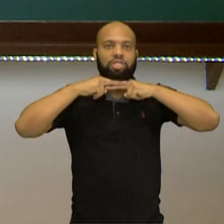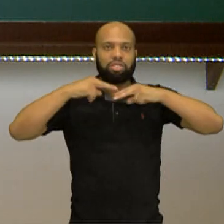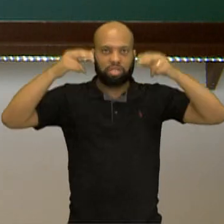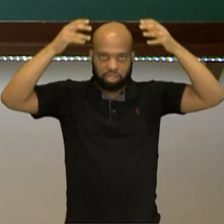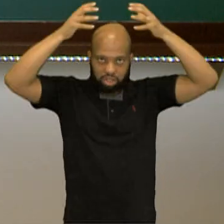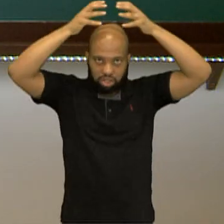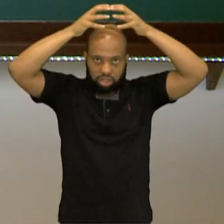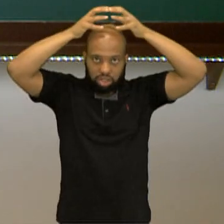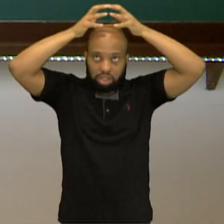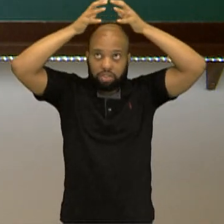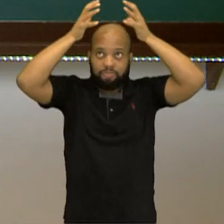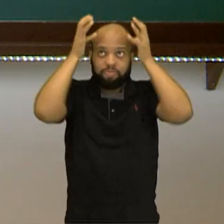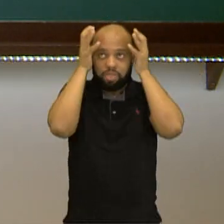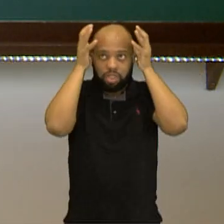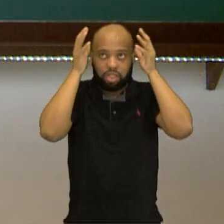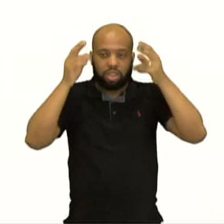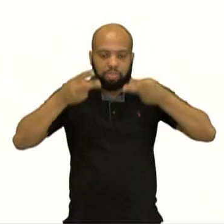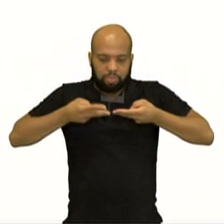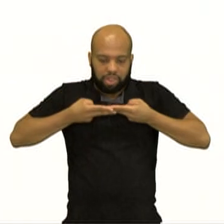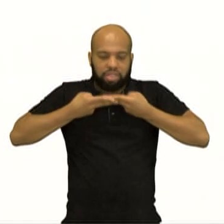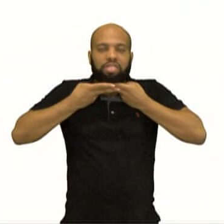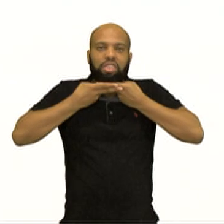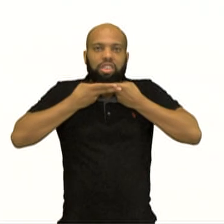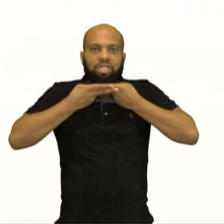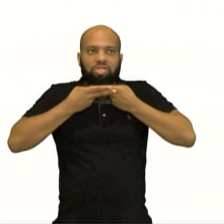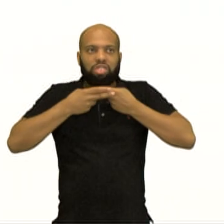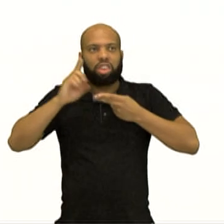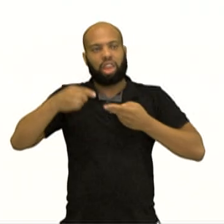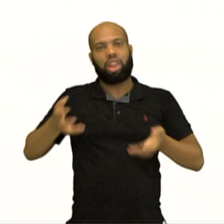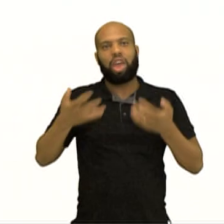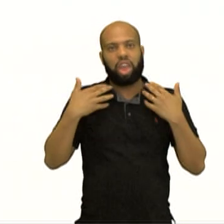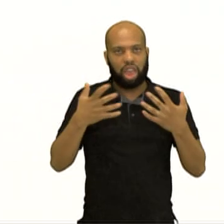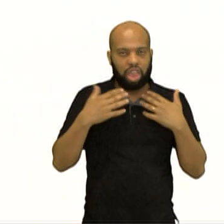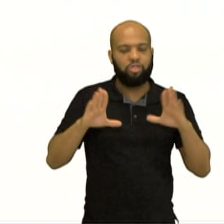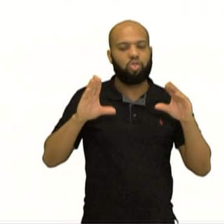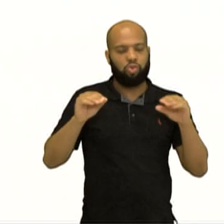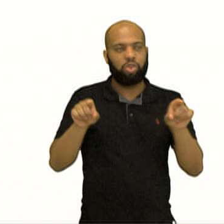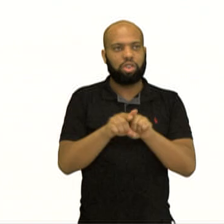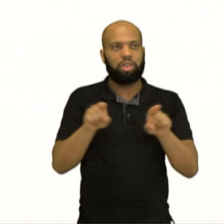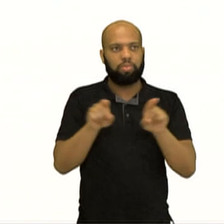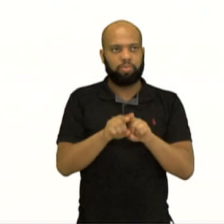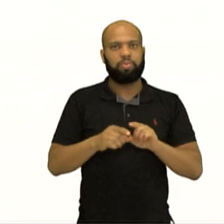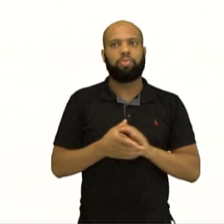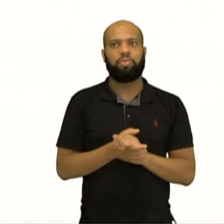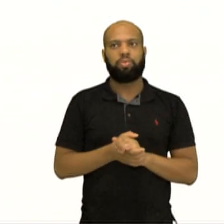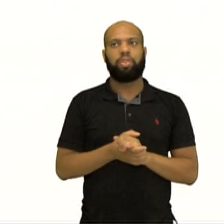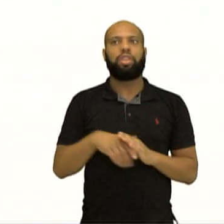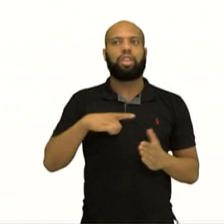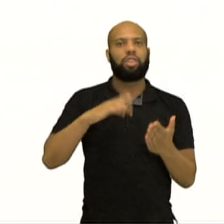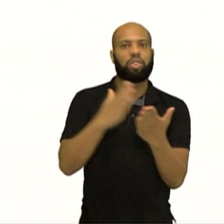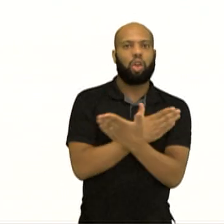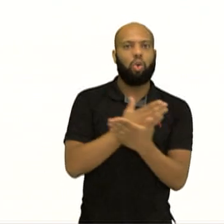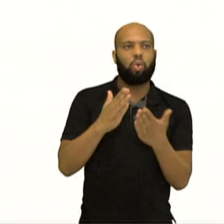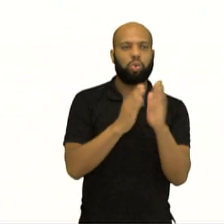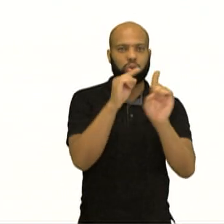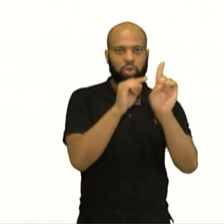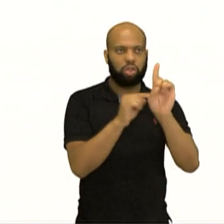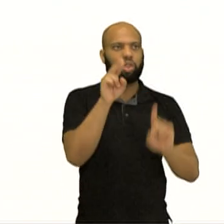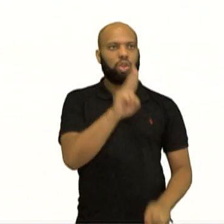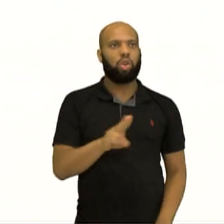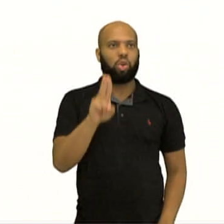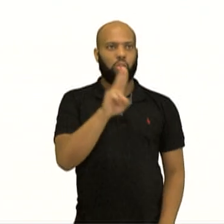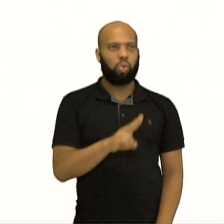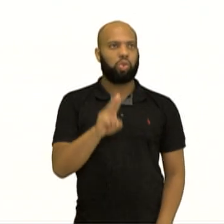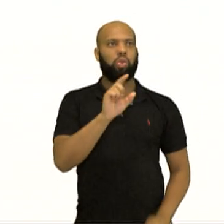ver na imagem. Ele tende a ser leve, confortável, e em algumas modalidades se usa uma